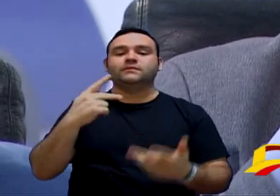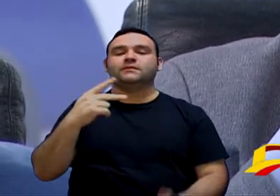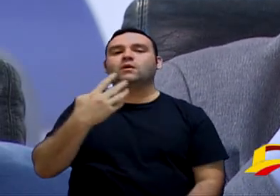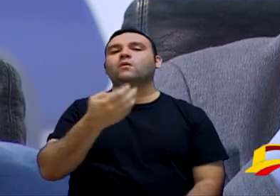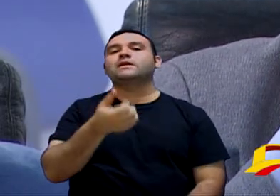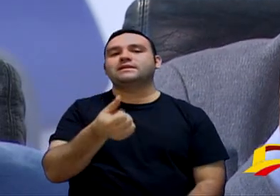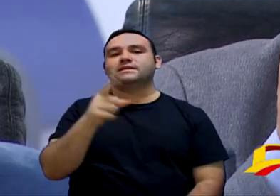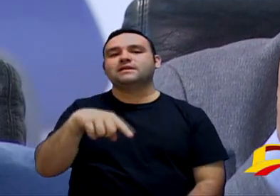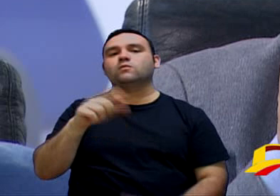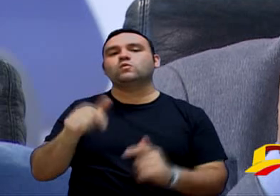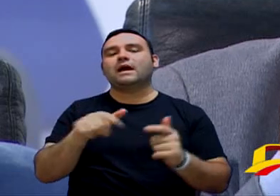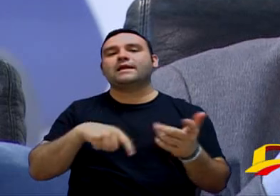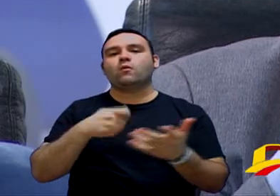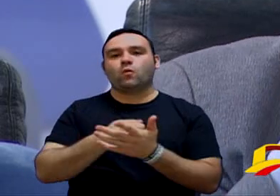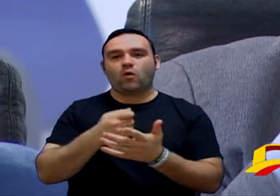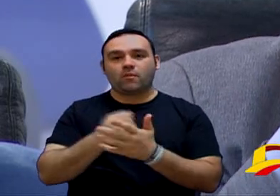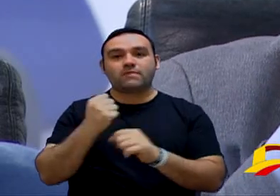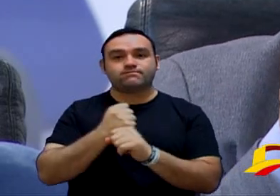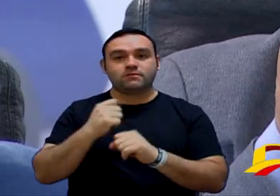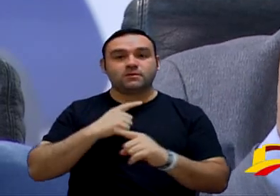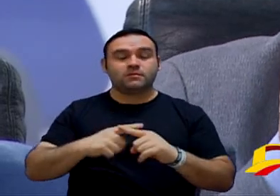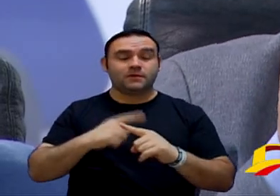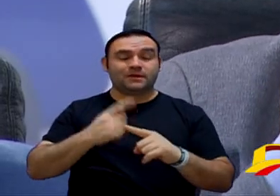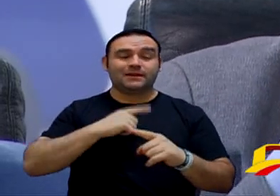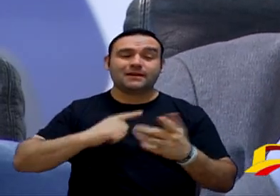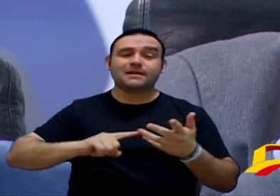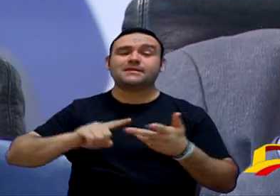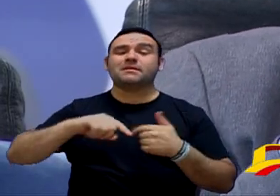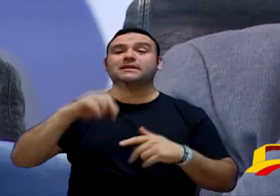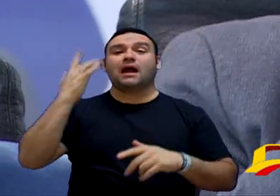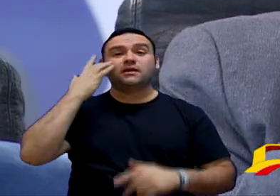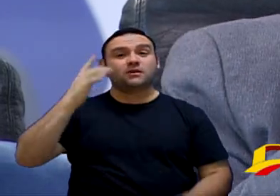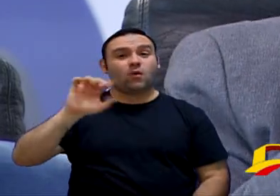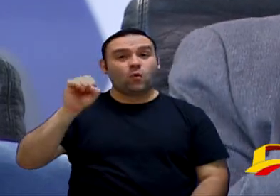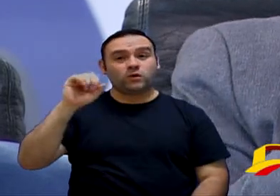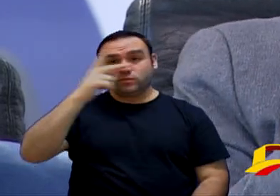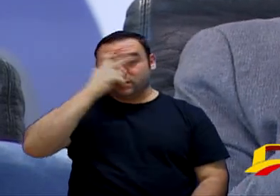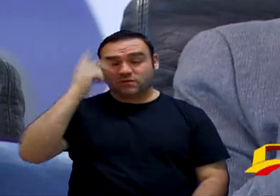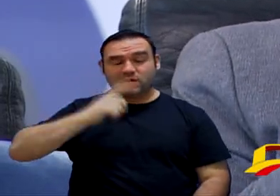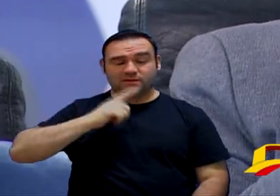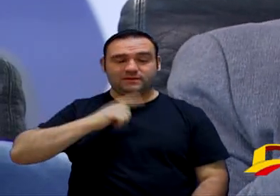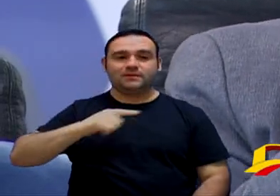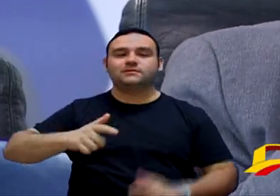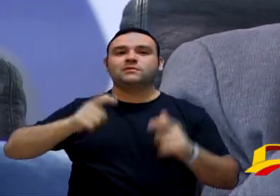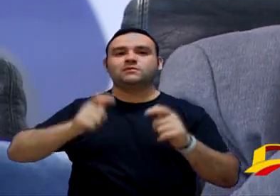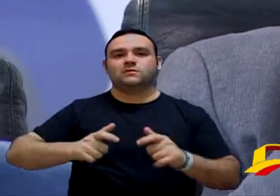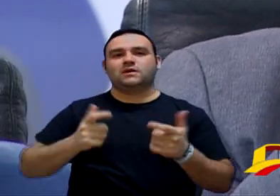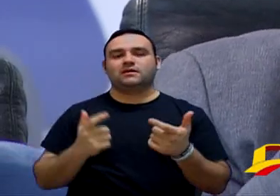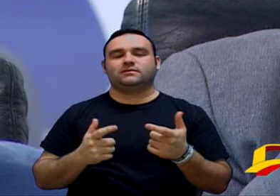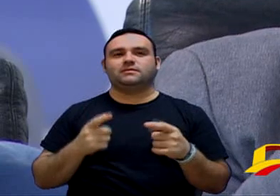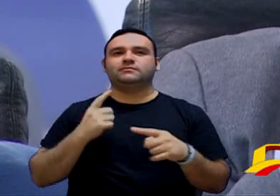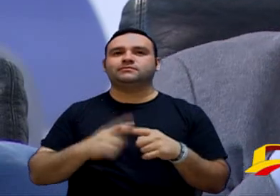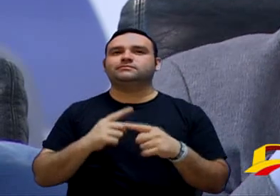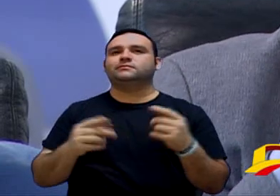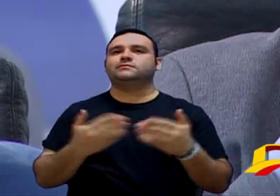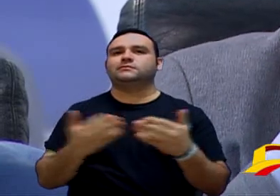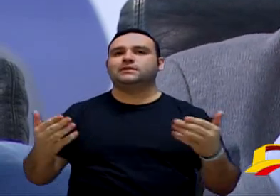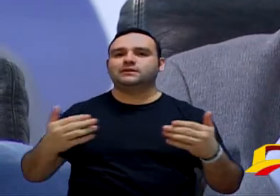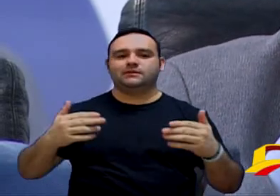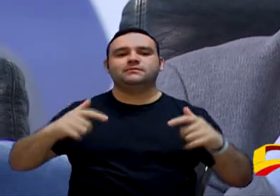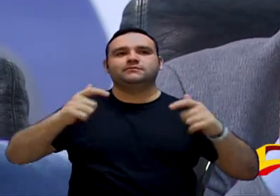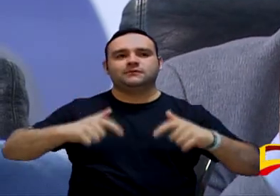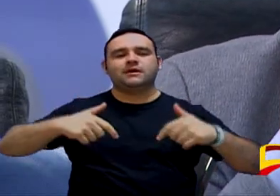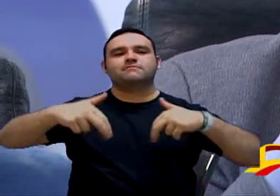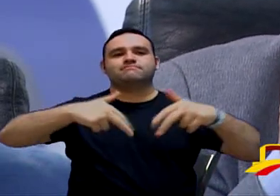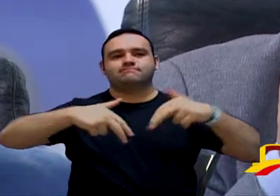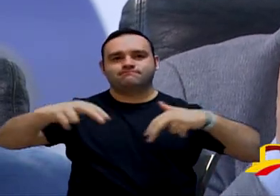eu tô cobrando já faz muito tempo porque a gente tem uma demanda ali pelo menos oito cadeirantes Ali no bairro que eles transitam pelo bairro